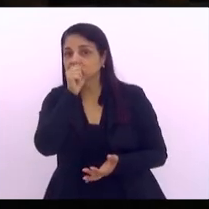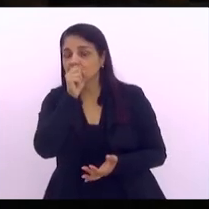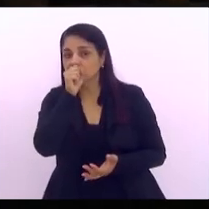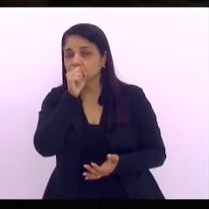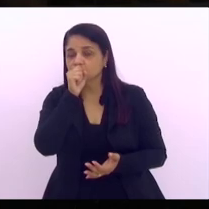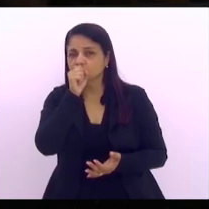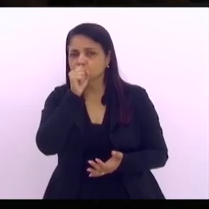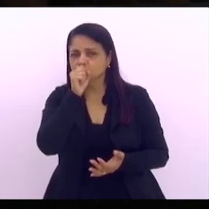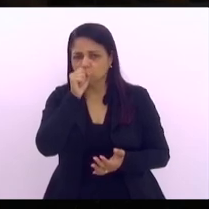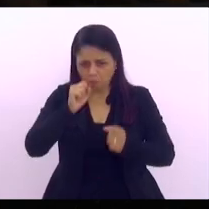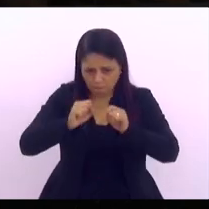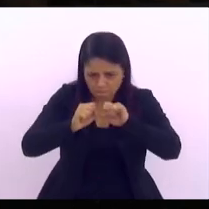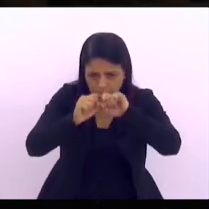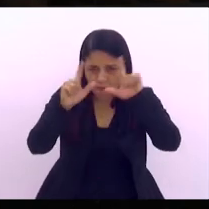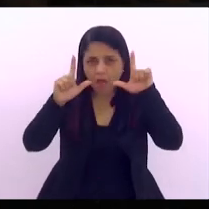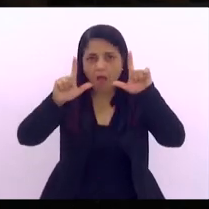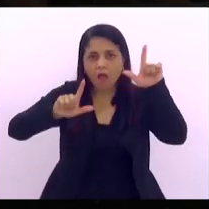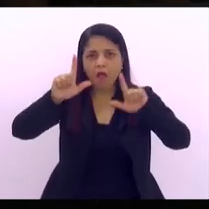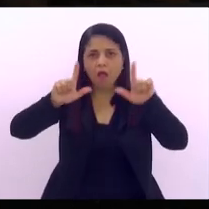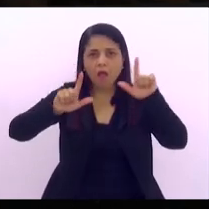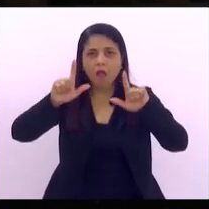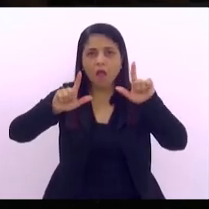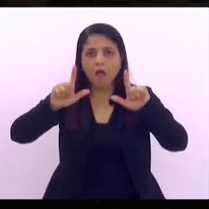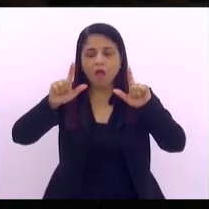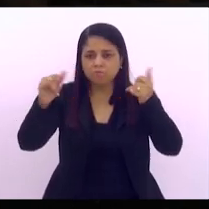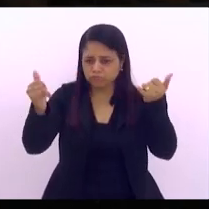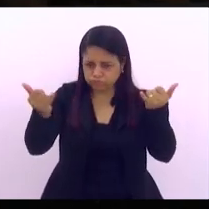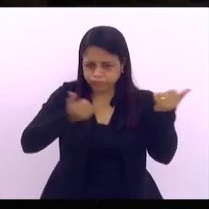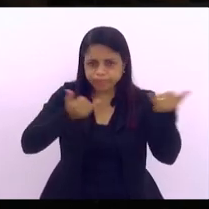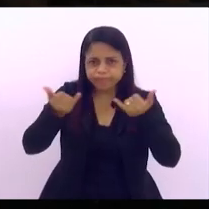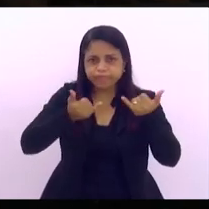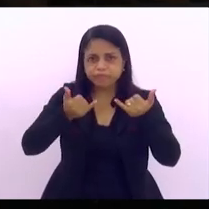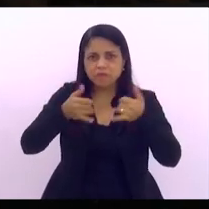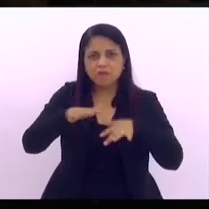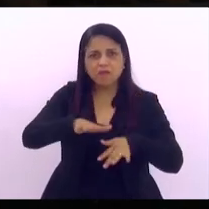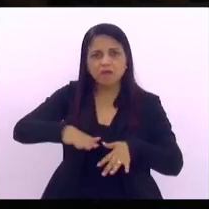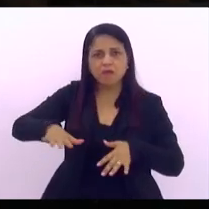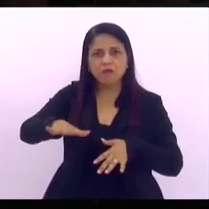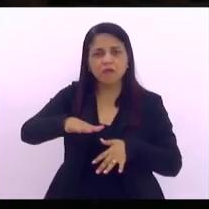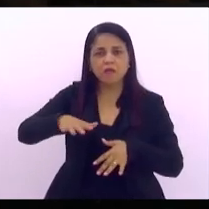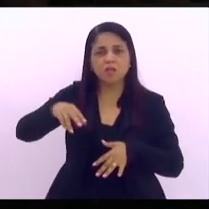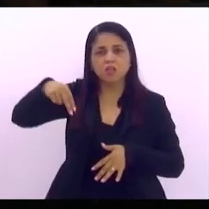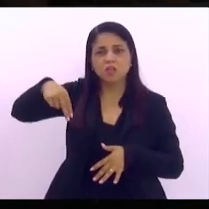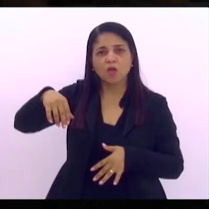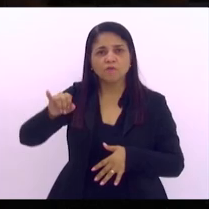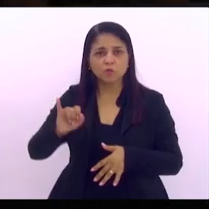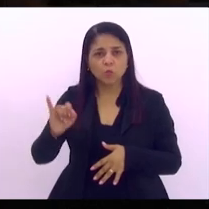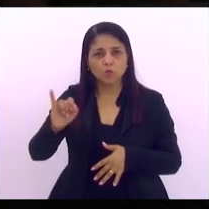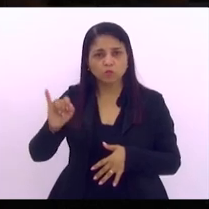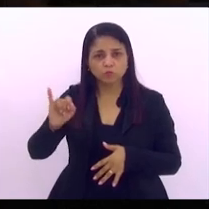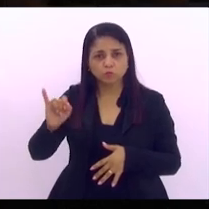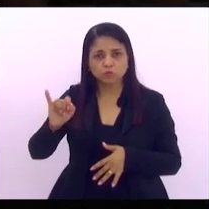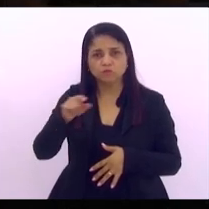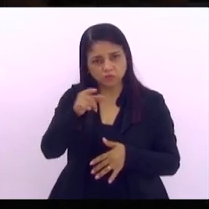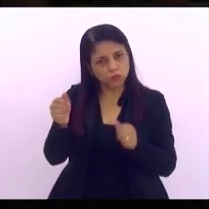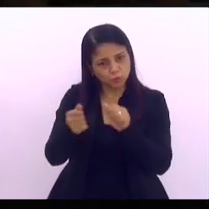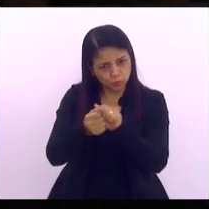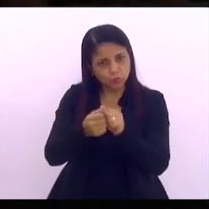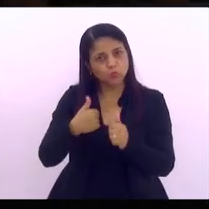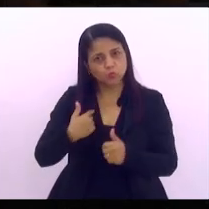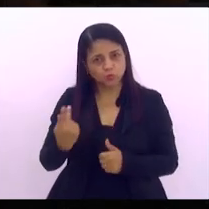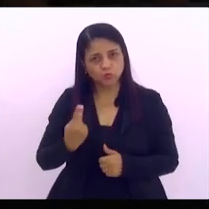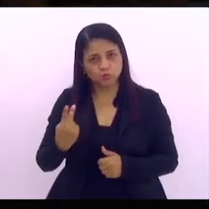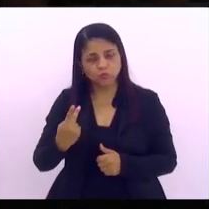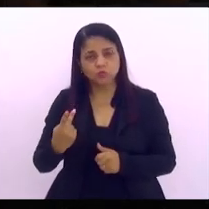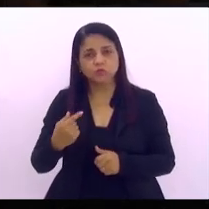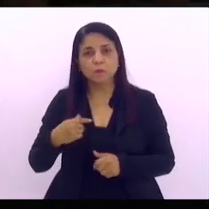vi a notícia, estávamos lá no campo do Nova Iguaçu, e Vossa Excelência estava lá, quando